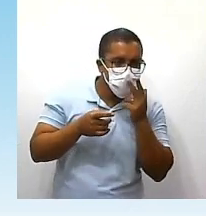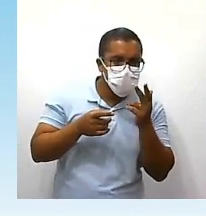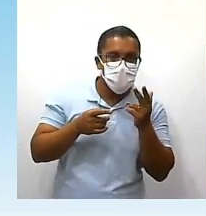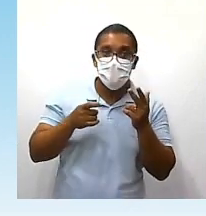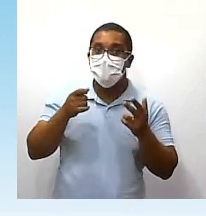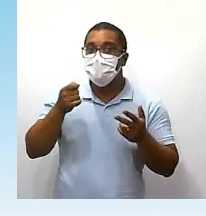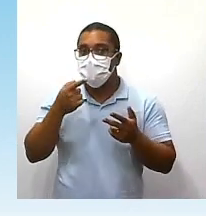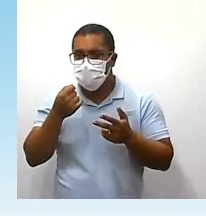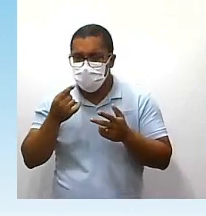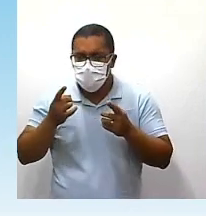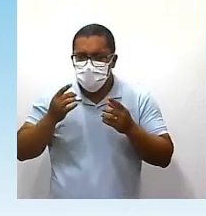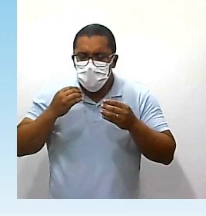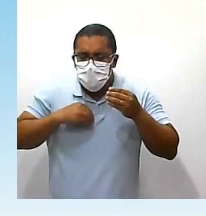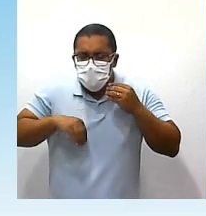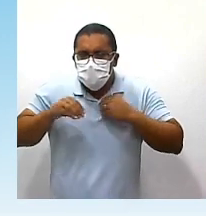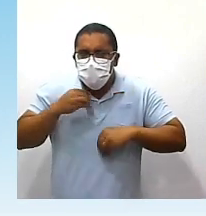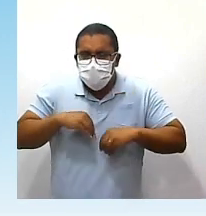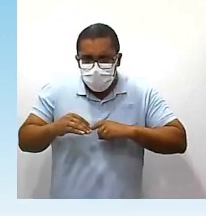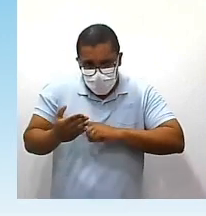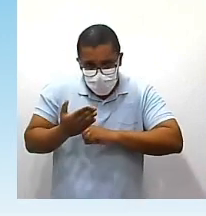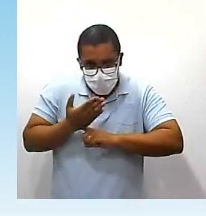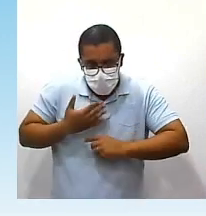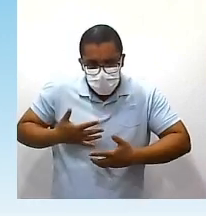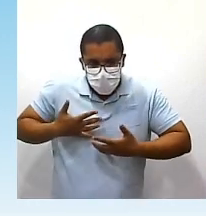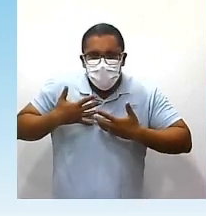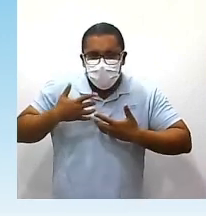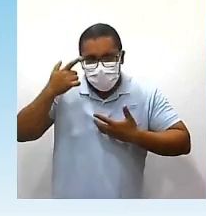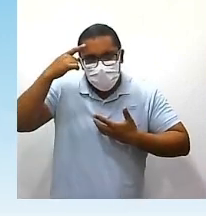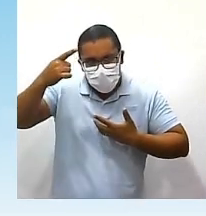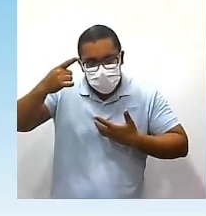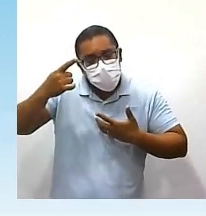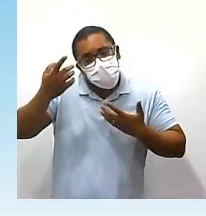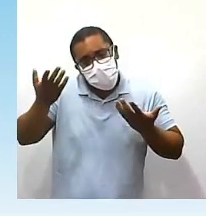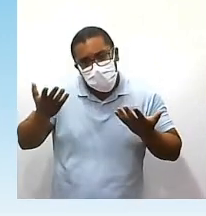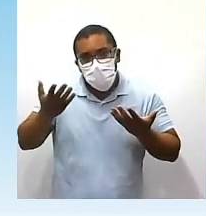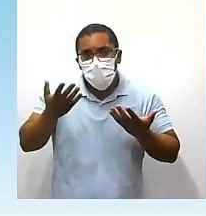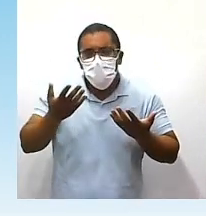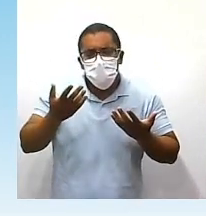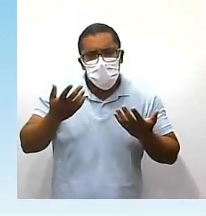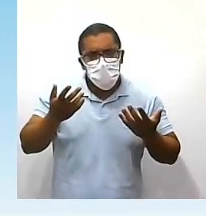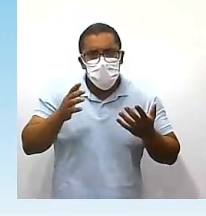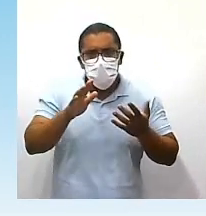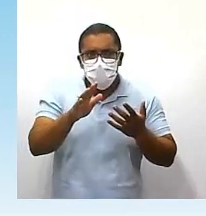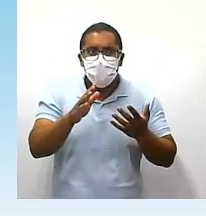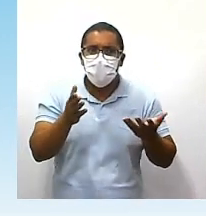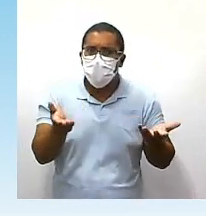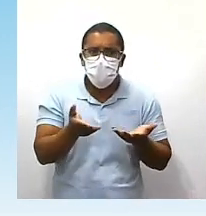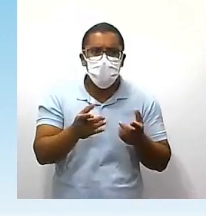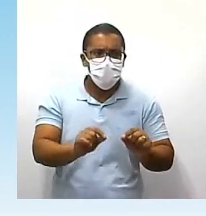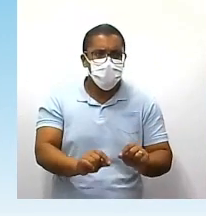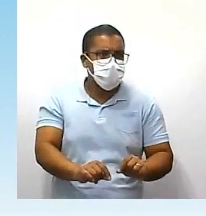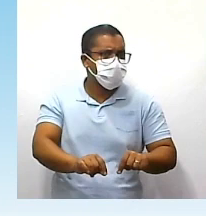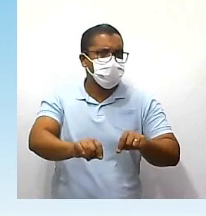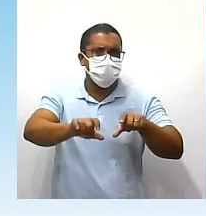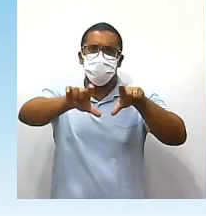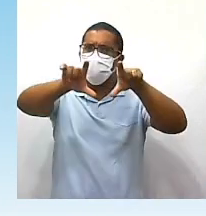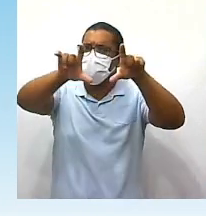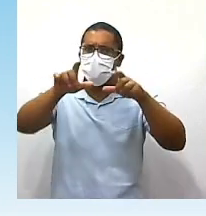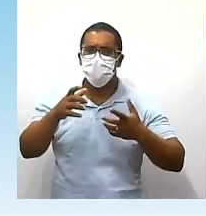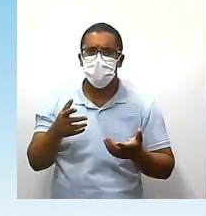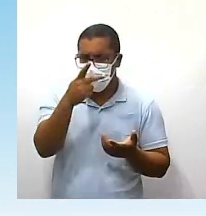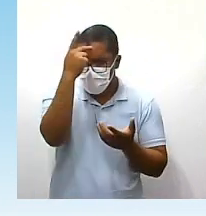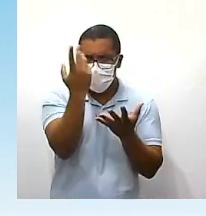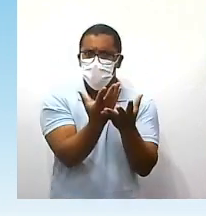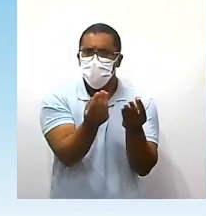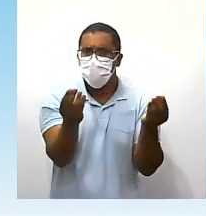antidepressivos. Apesar ali do perigo, o consumo dessas substâncias elas vêm aumentando muito na atualidade.